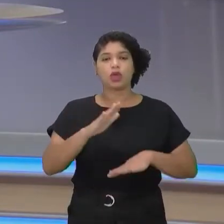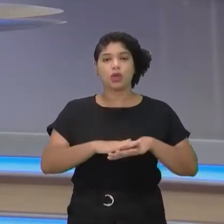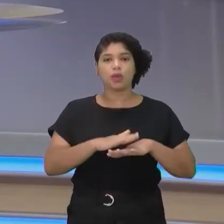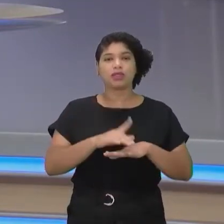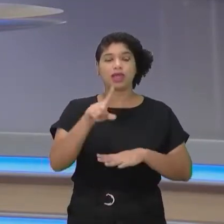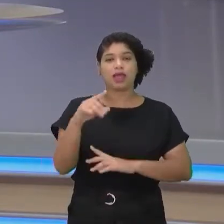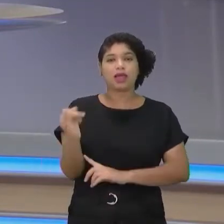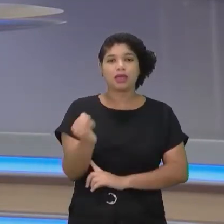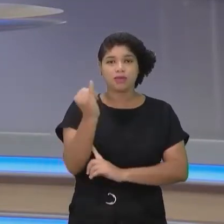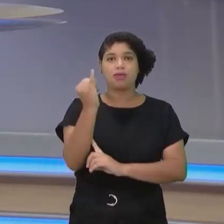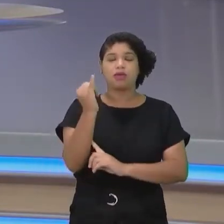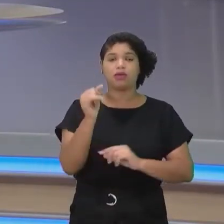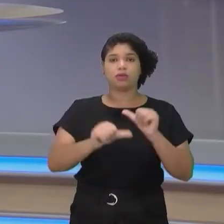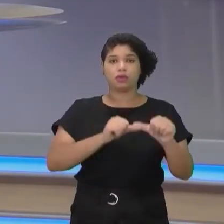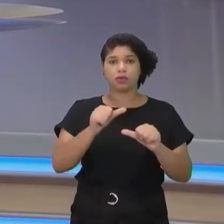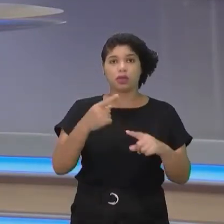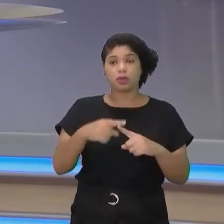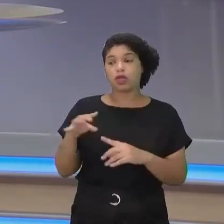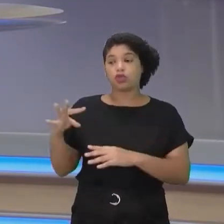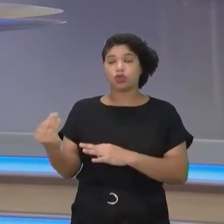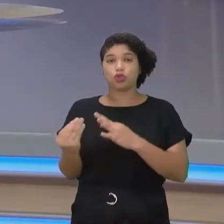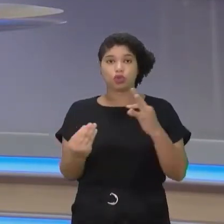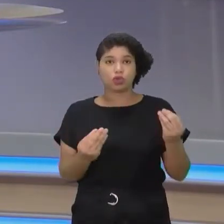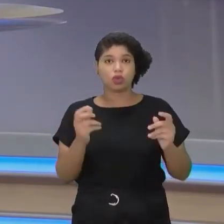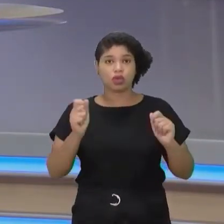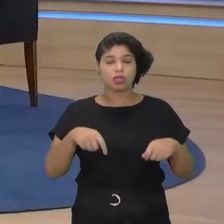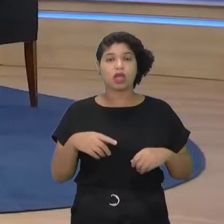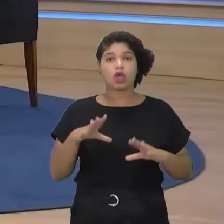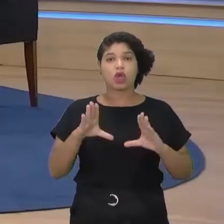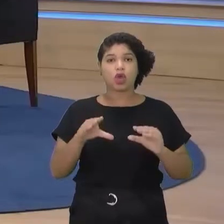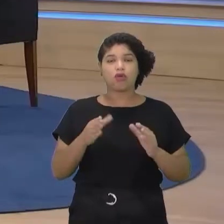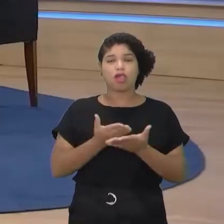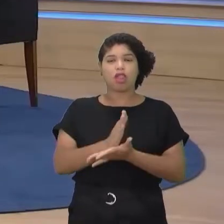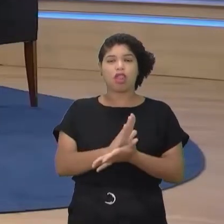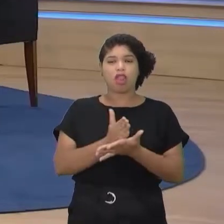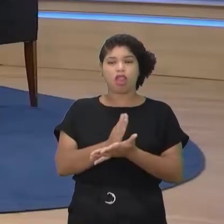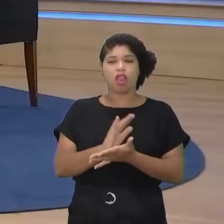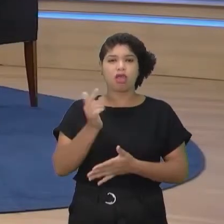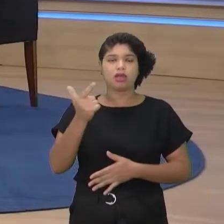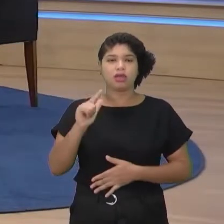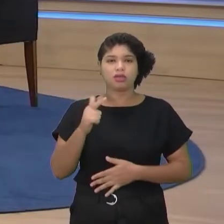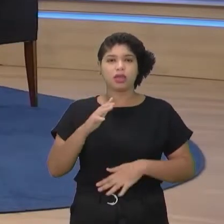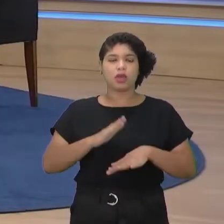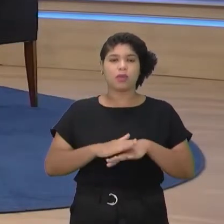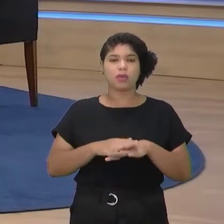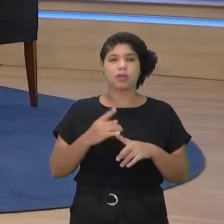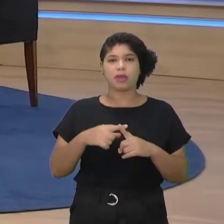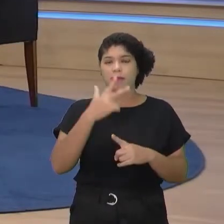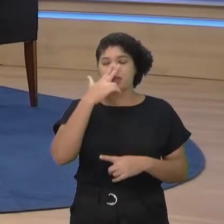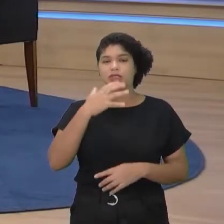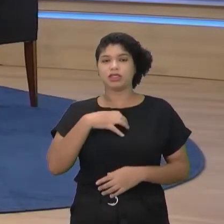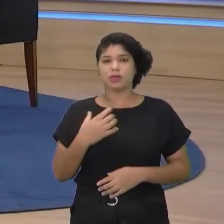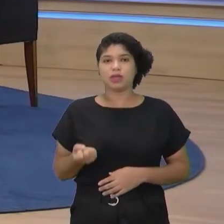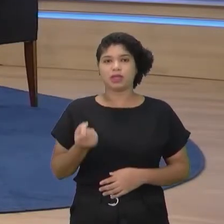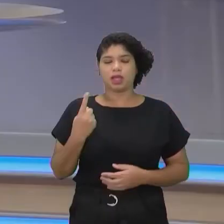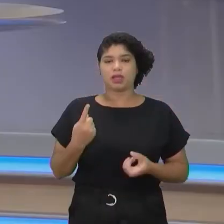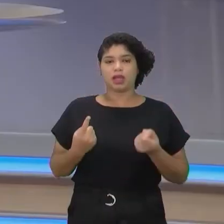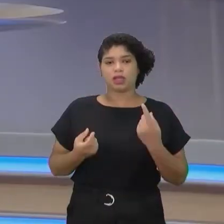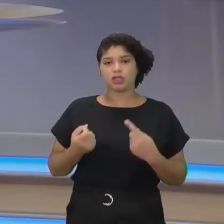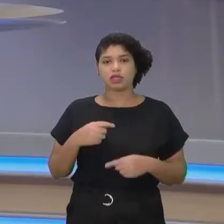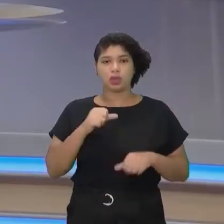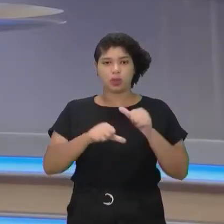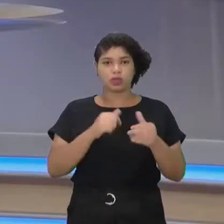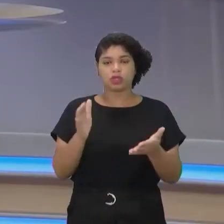importante dessas transformações é que todas elas geram desconforto. Todas elas geram estranhamento, né? Tipo, qualquer